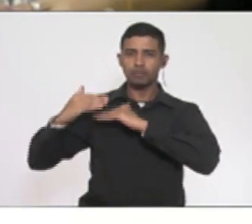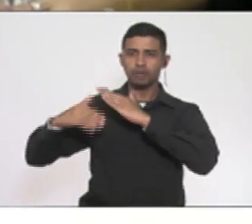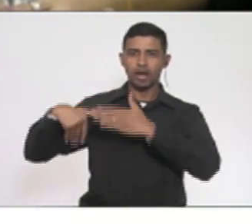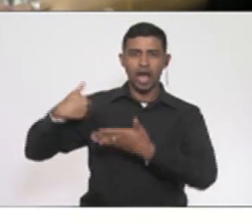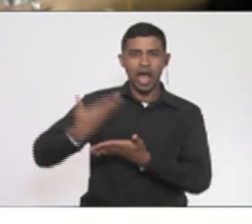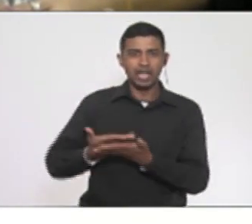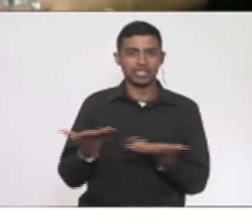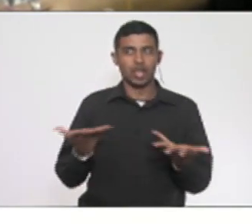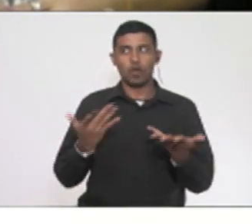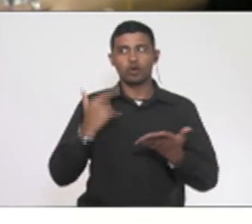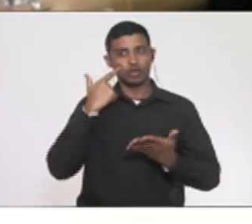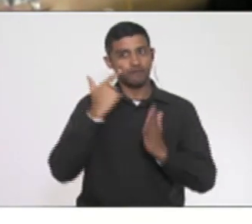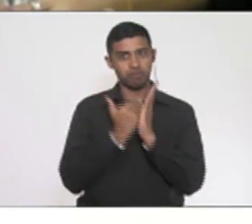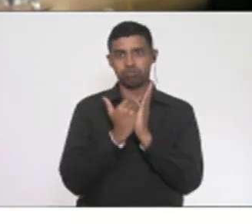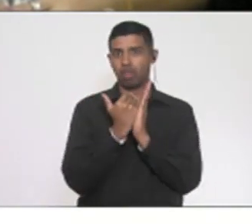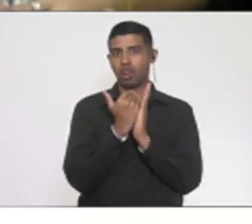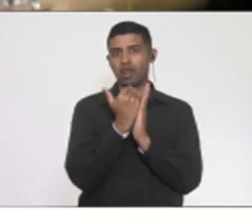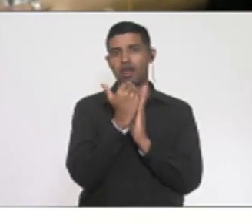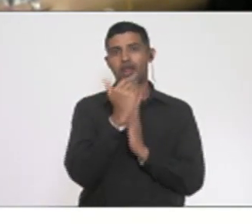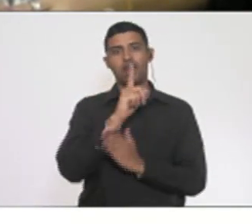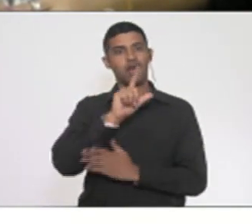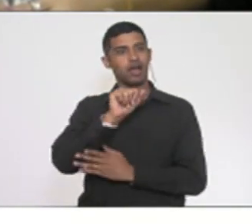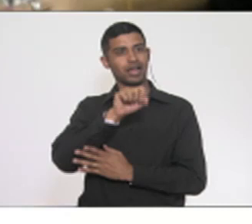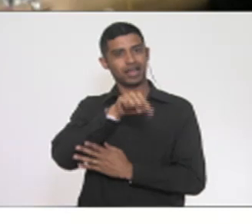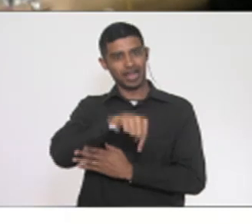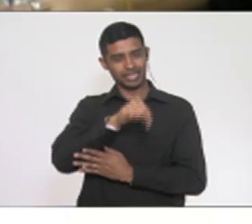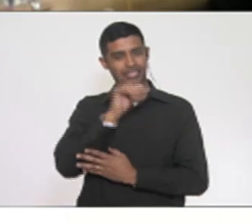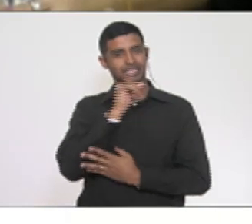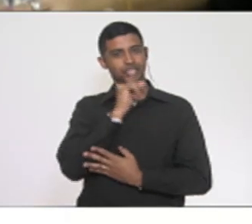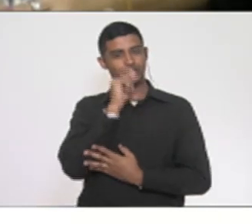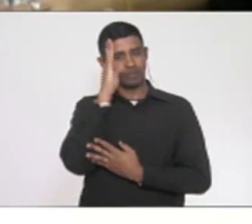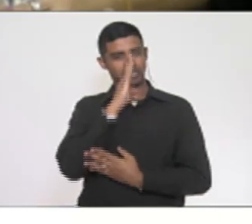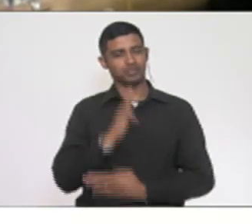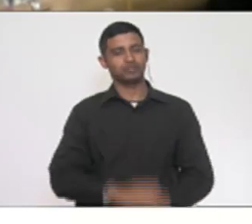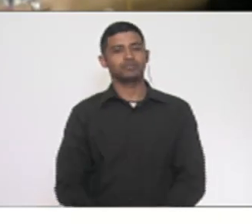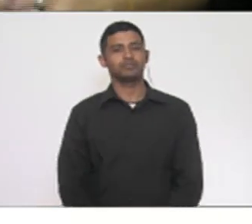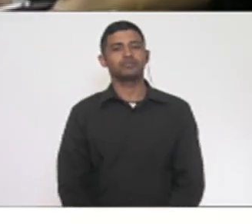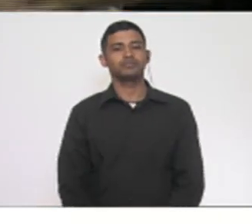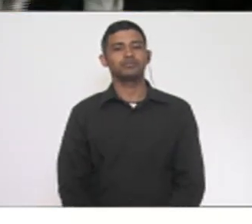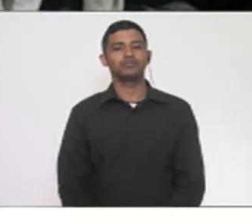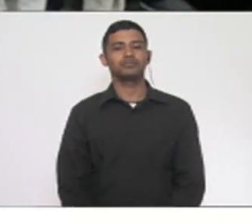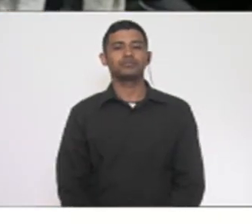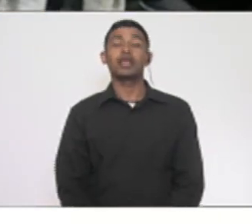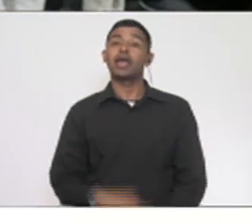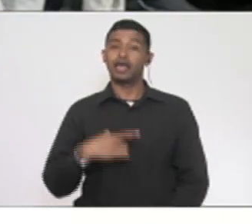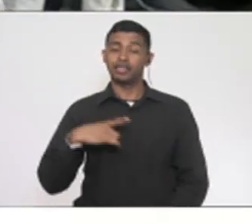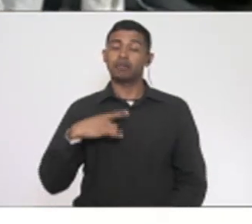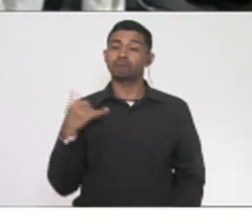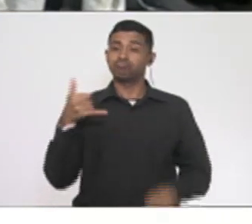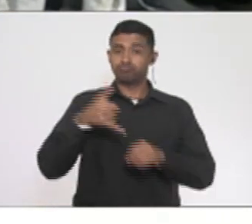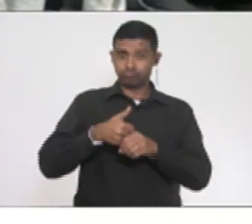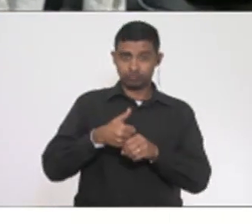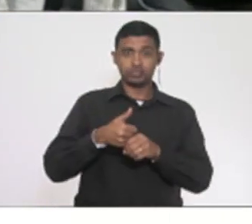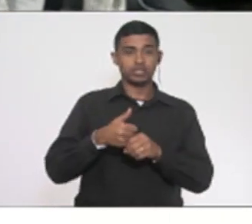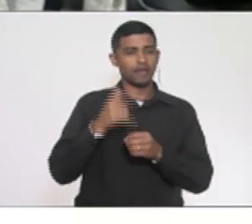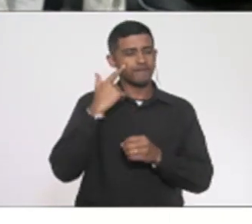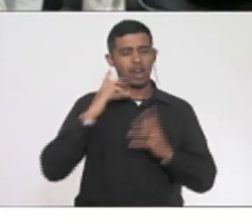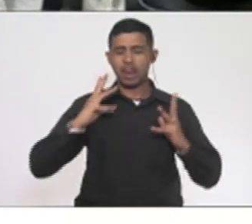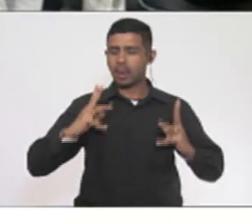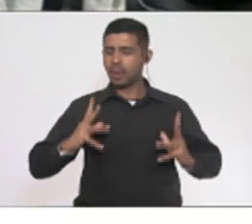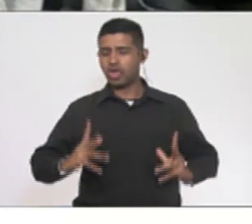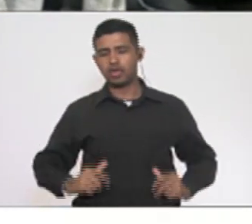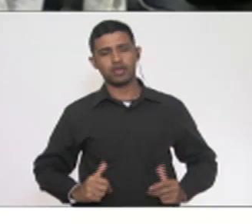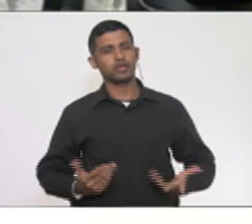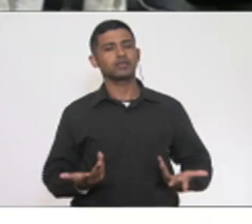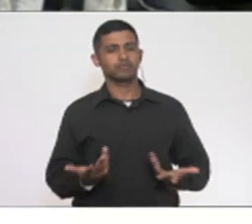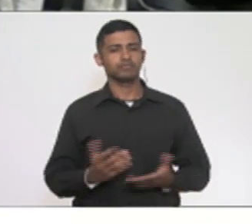hoje, cresceu muito a participação do gás natural na matriz energética brasileira, que é um combustível também de transição, que é um combustível mais limpo, é